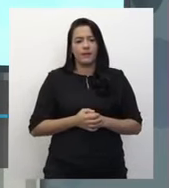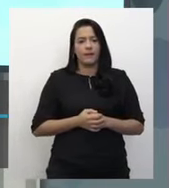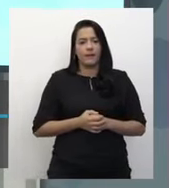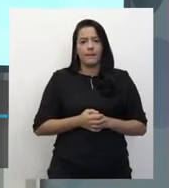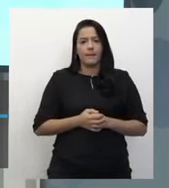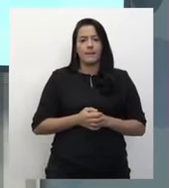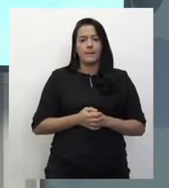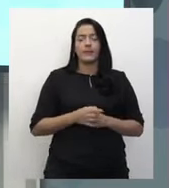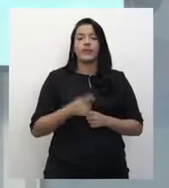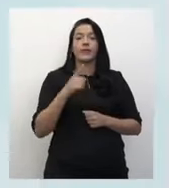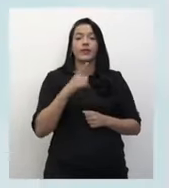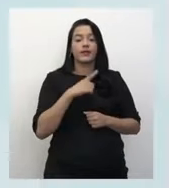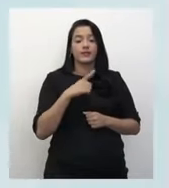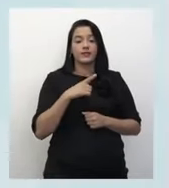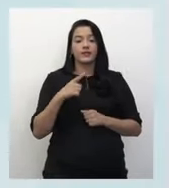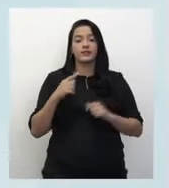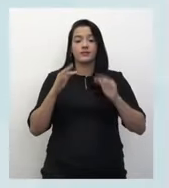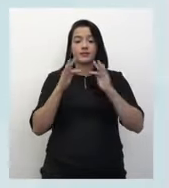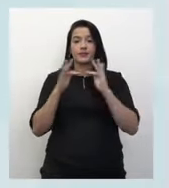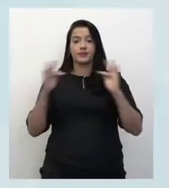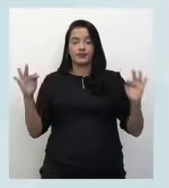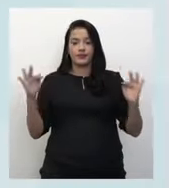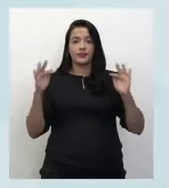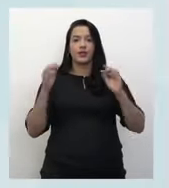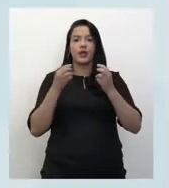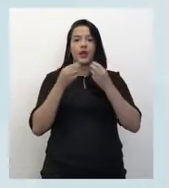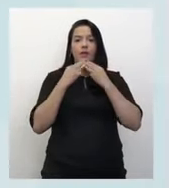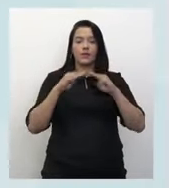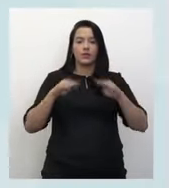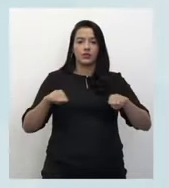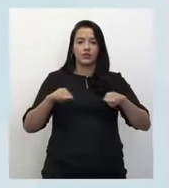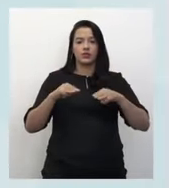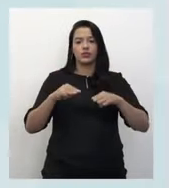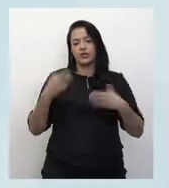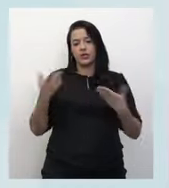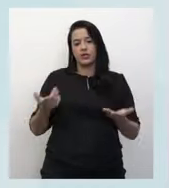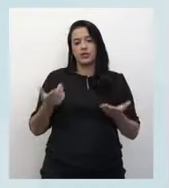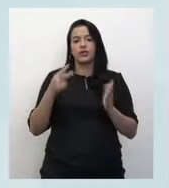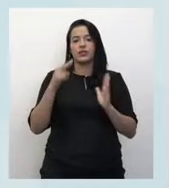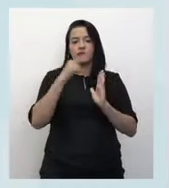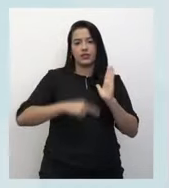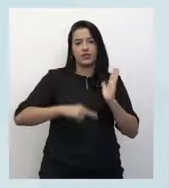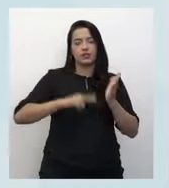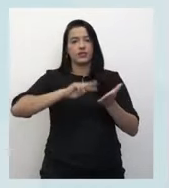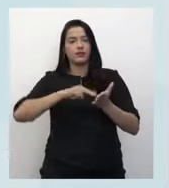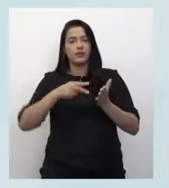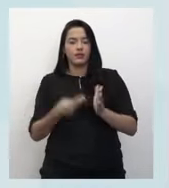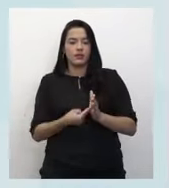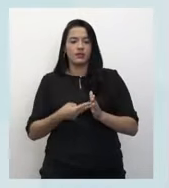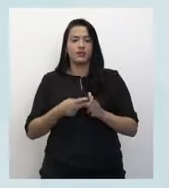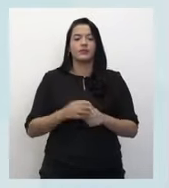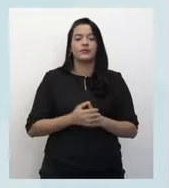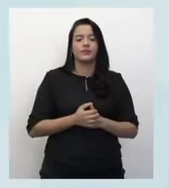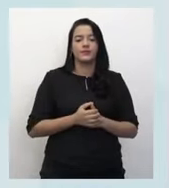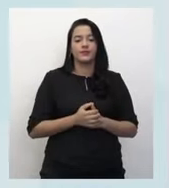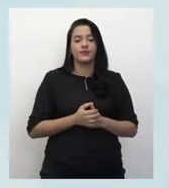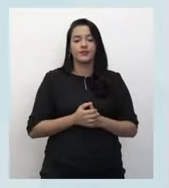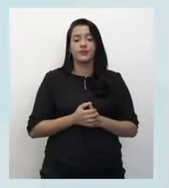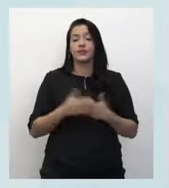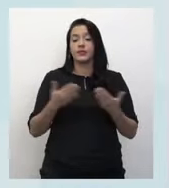Aí nós temos, ó, nas entrelinhas da manchete, continuando essa questão de leitura, interpretação, tá? Chamamos